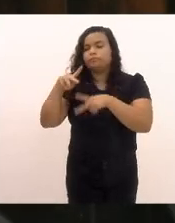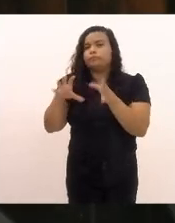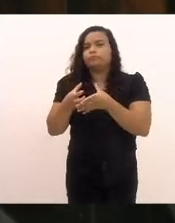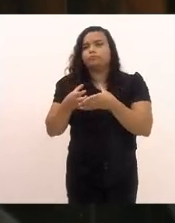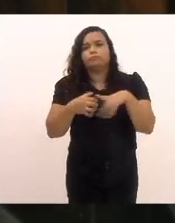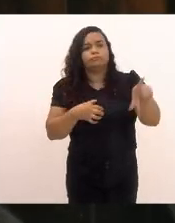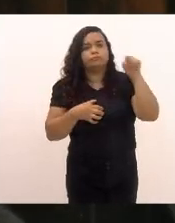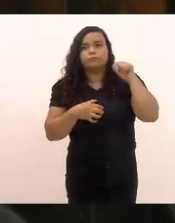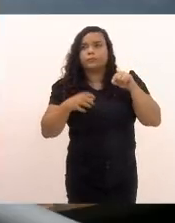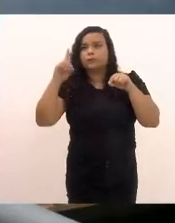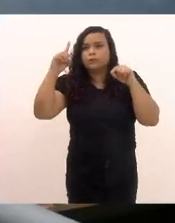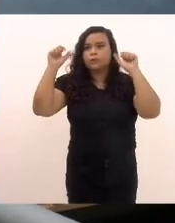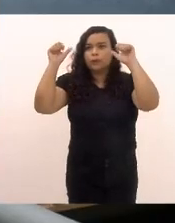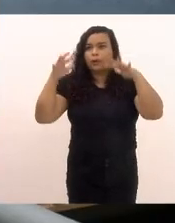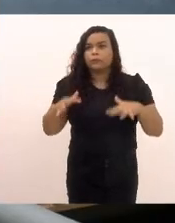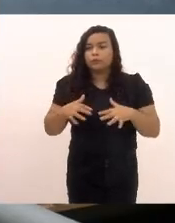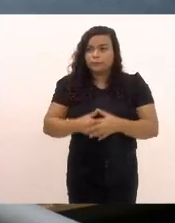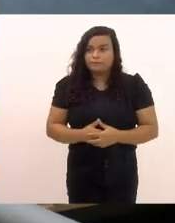Que Deus nos abençoe.